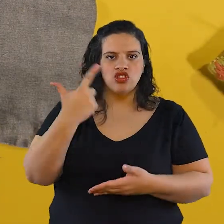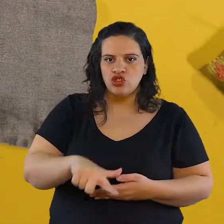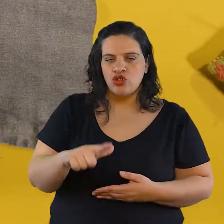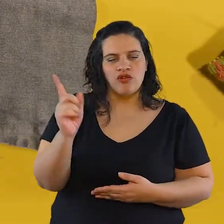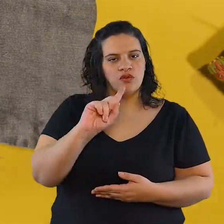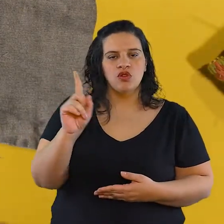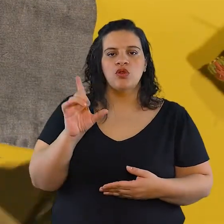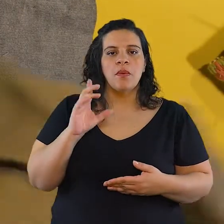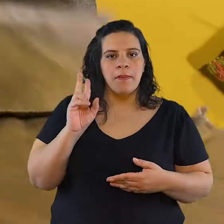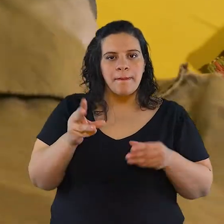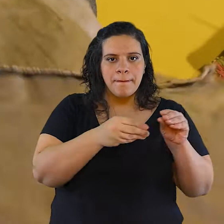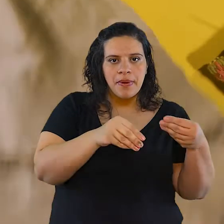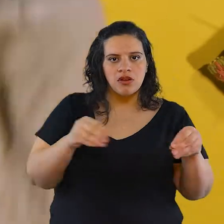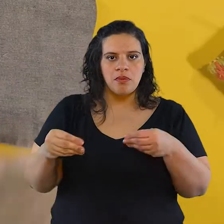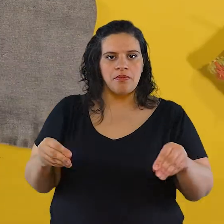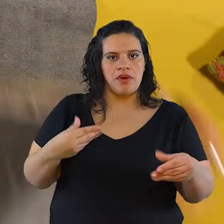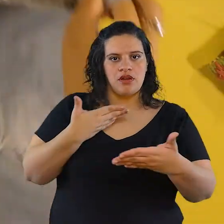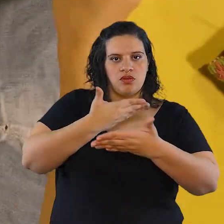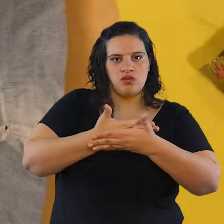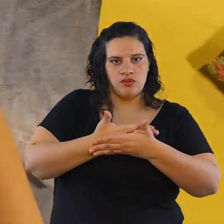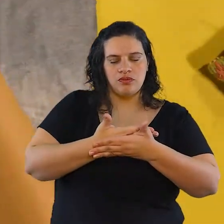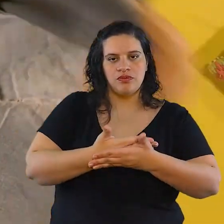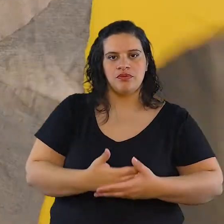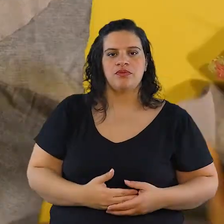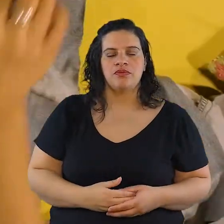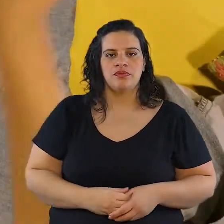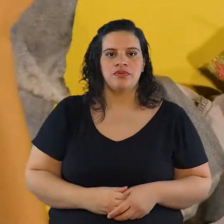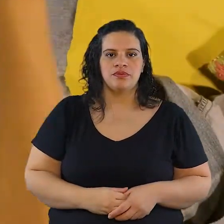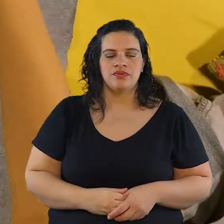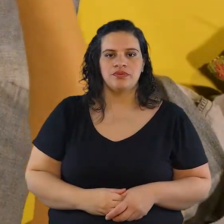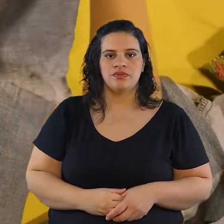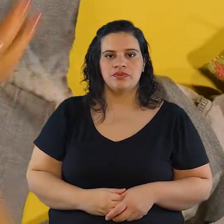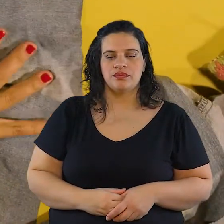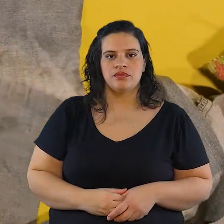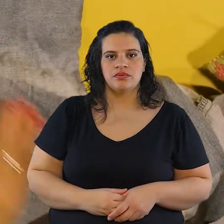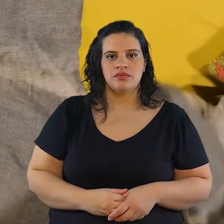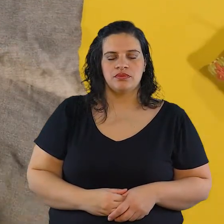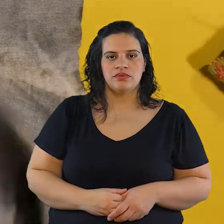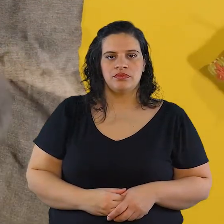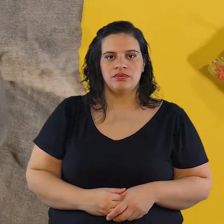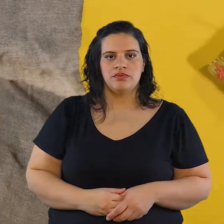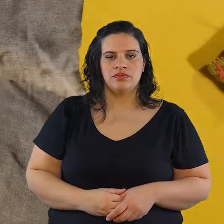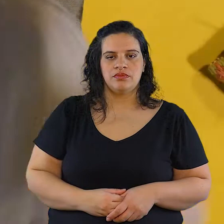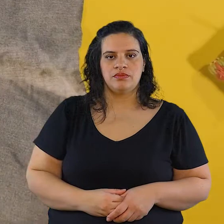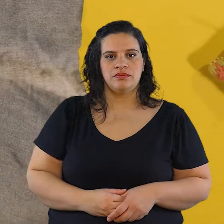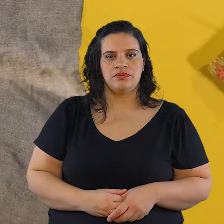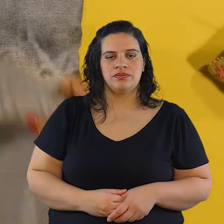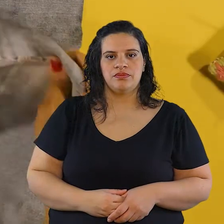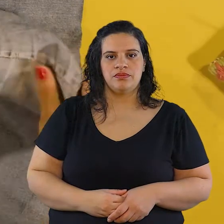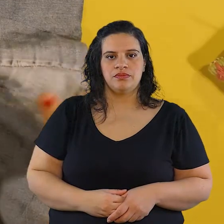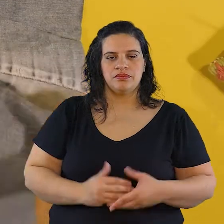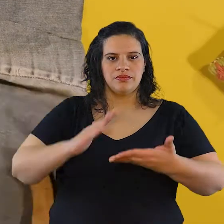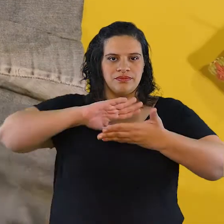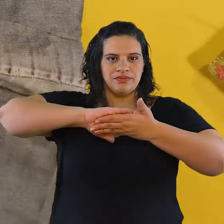modelagem. Eu vou posicionar a parte de baixo e a parte de cima que eu cortei